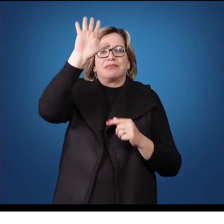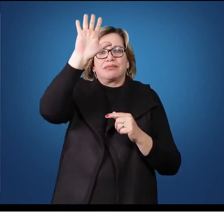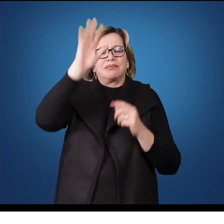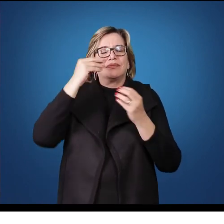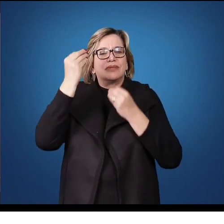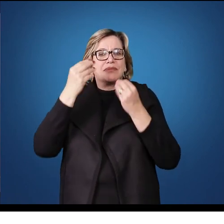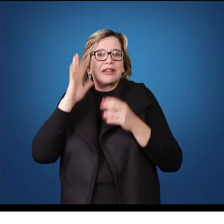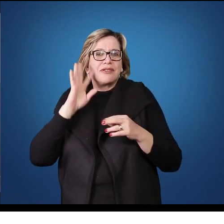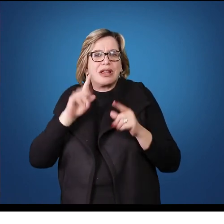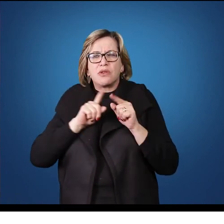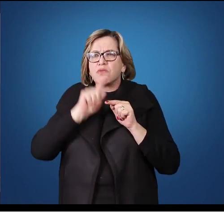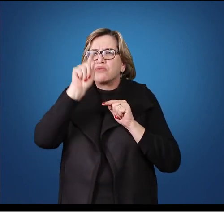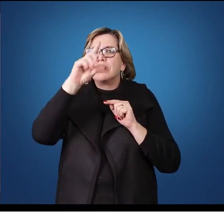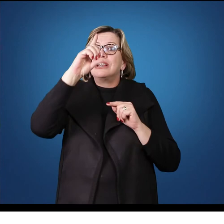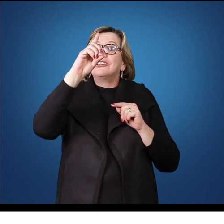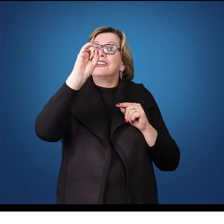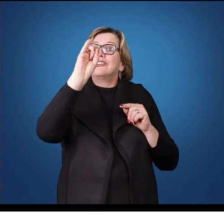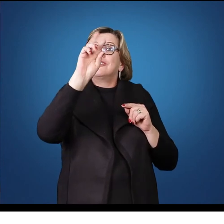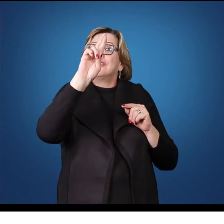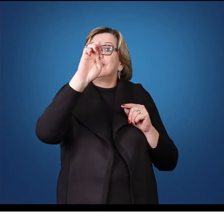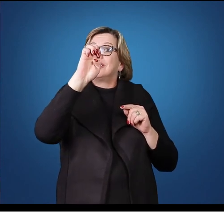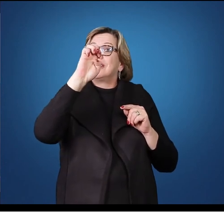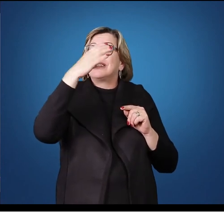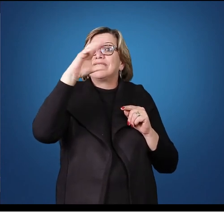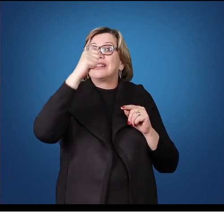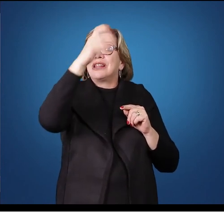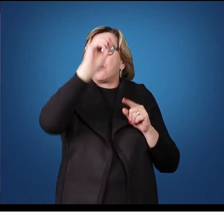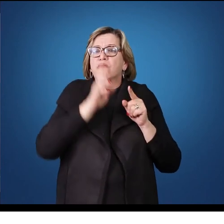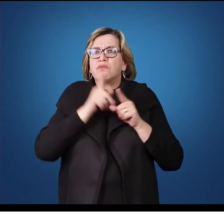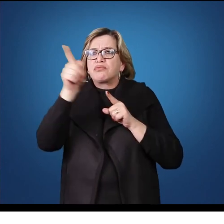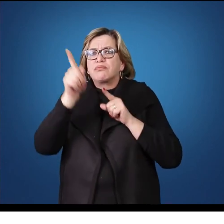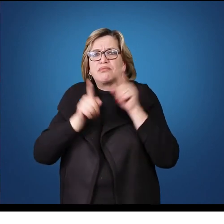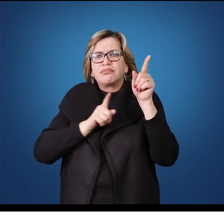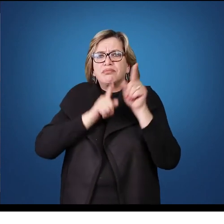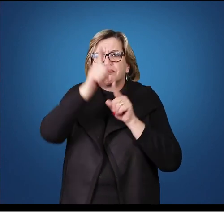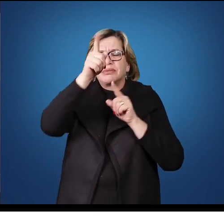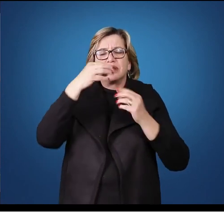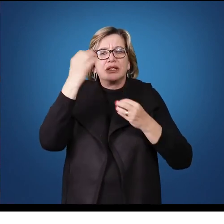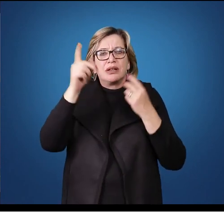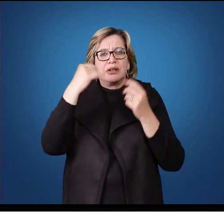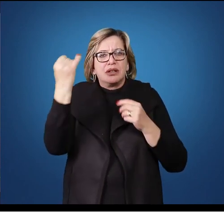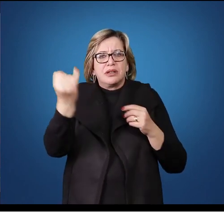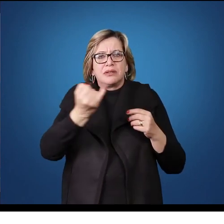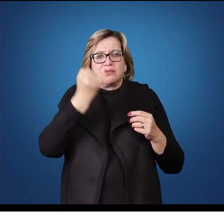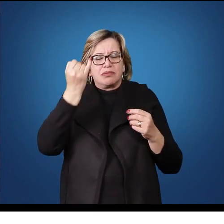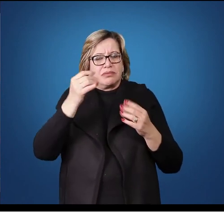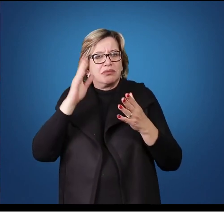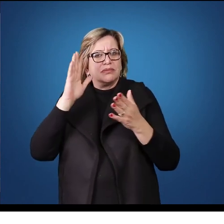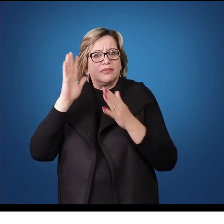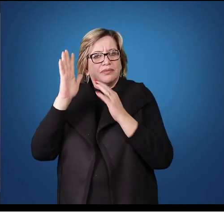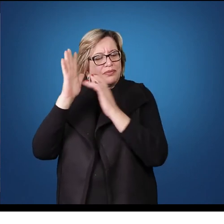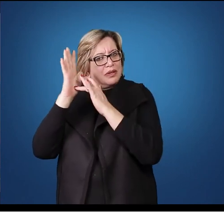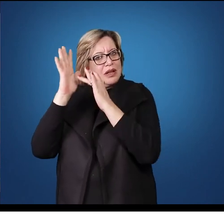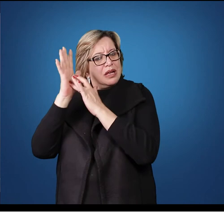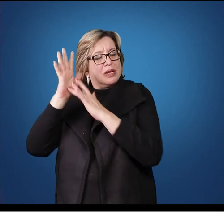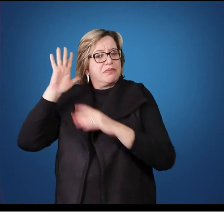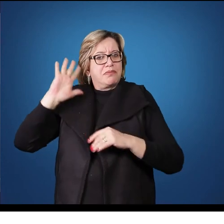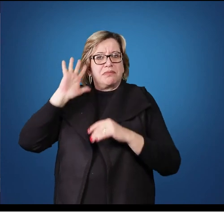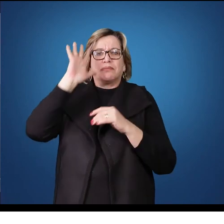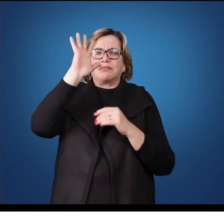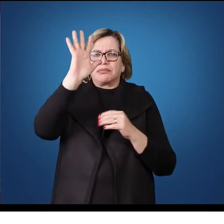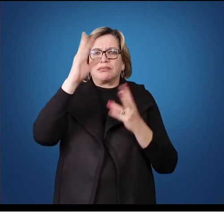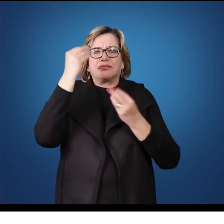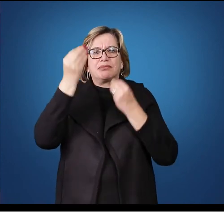maior direcionamento. Então, no movimento que faça de lançamento, é importante ter esse contato com a palma para que ela